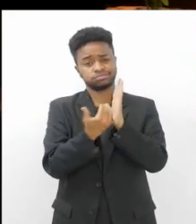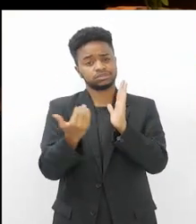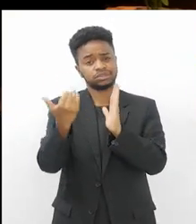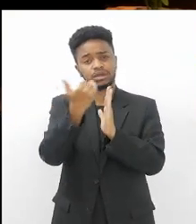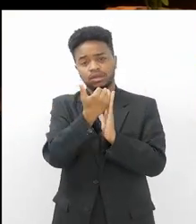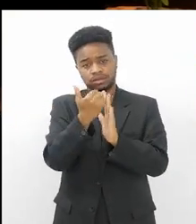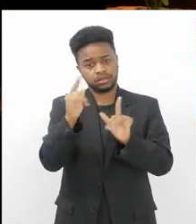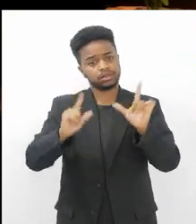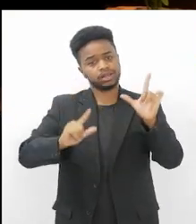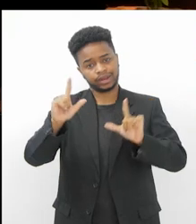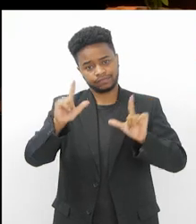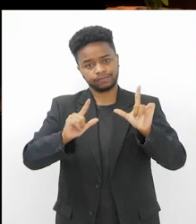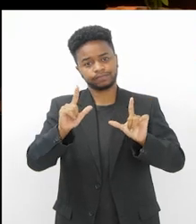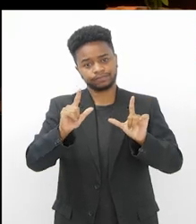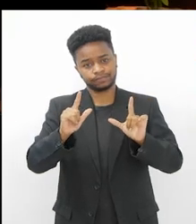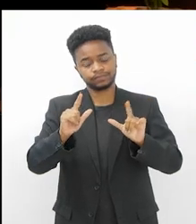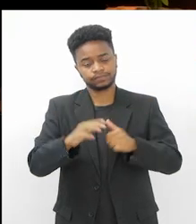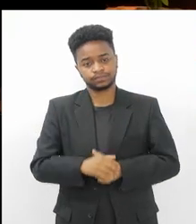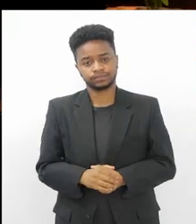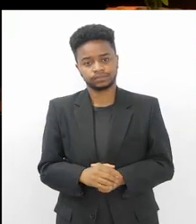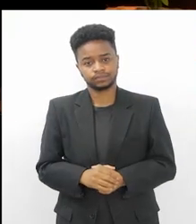das crianças está enorme.